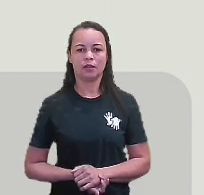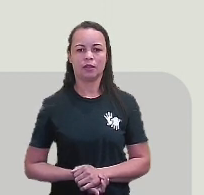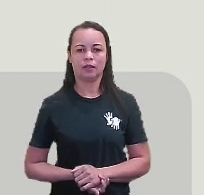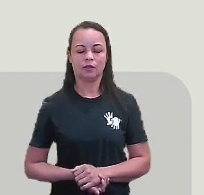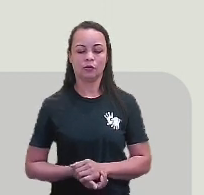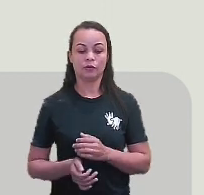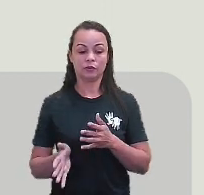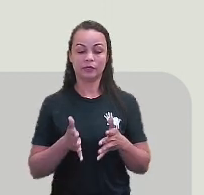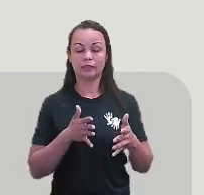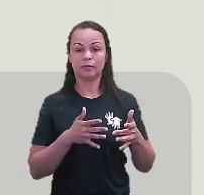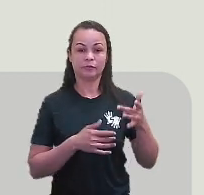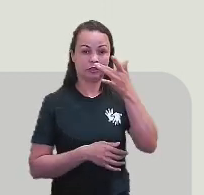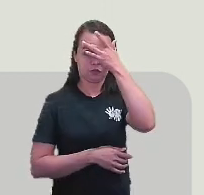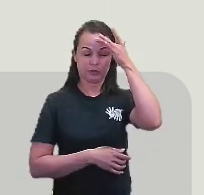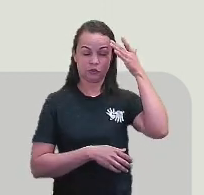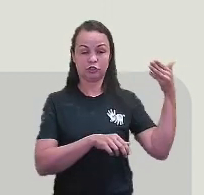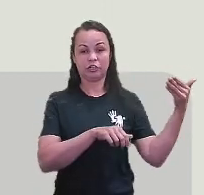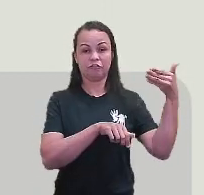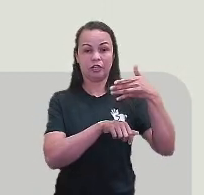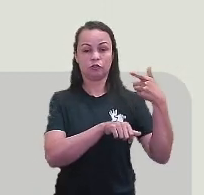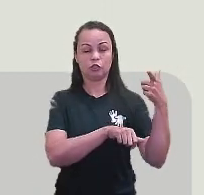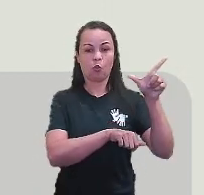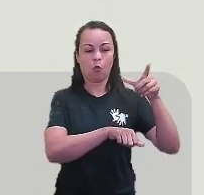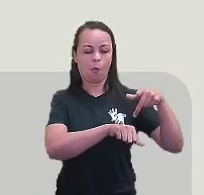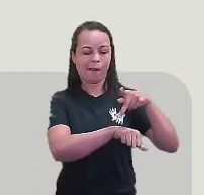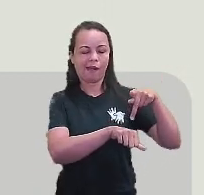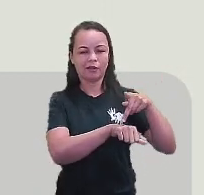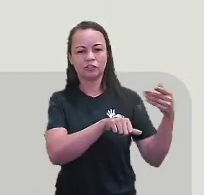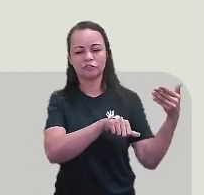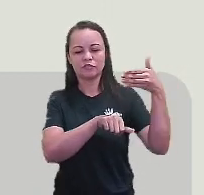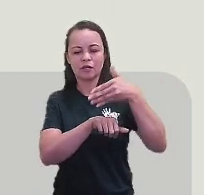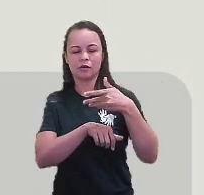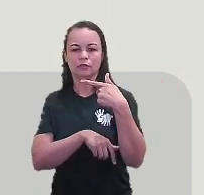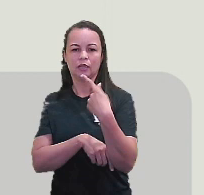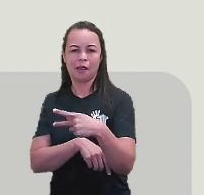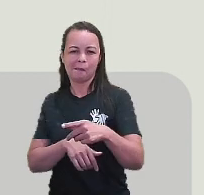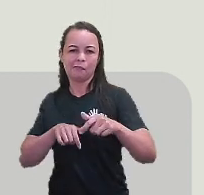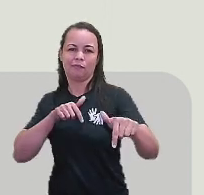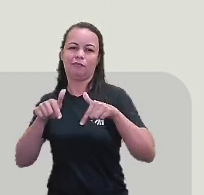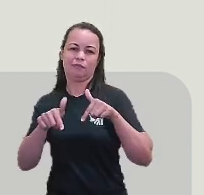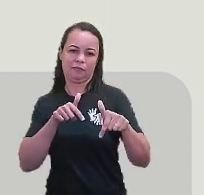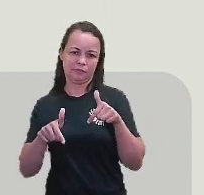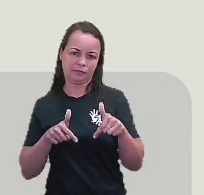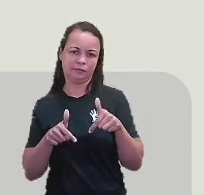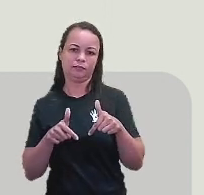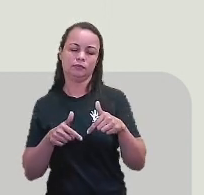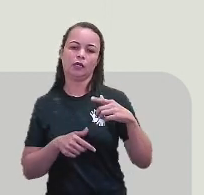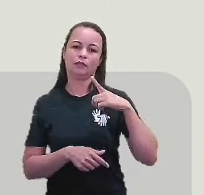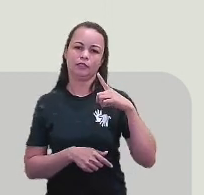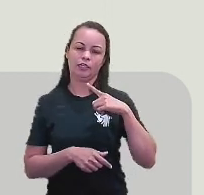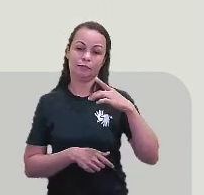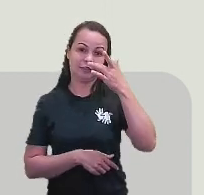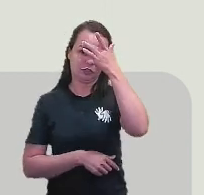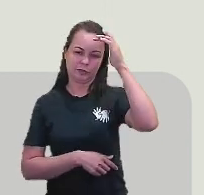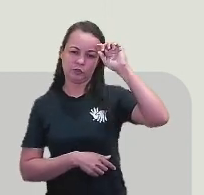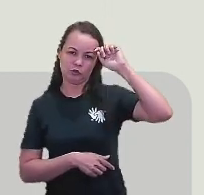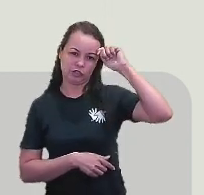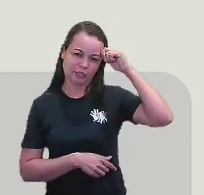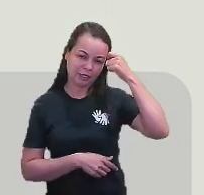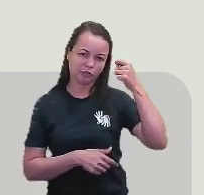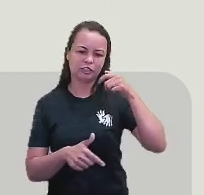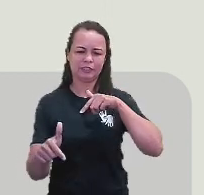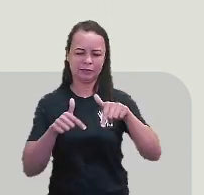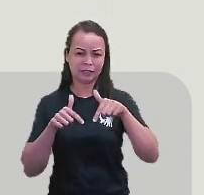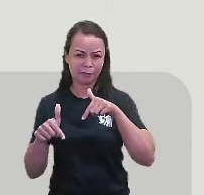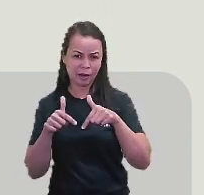vieram de outros países para trabalhar. Veja como as coisas são. Nós tínhamos os negros que sempre trabalharam no